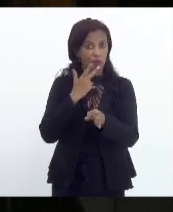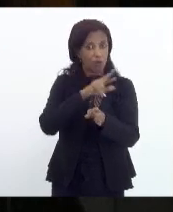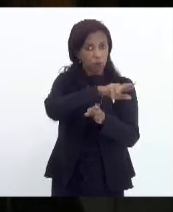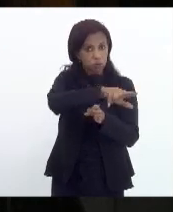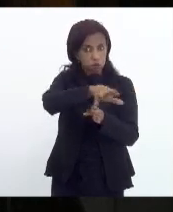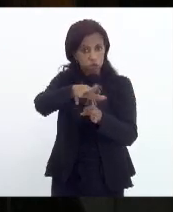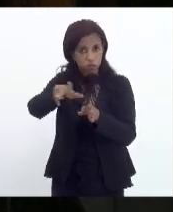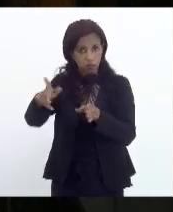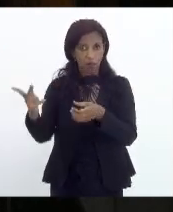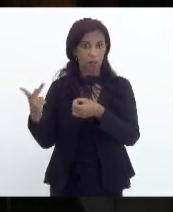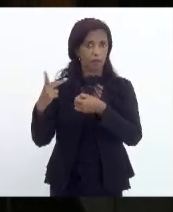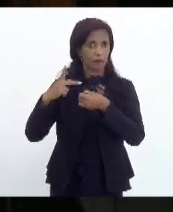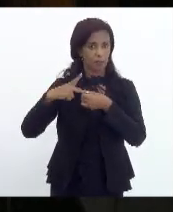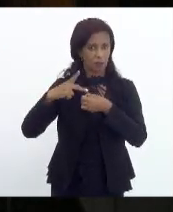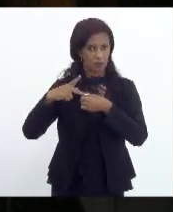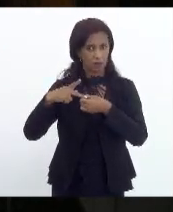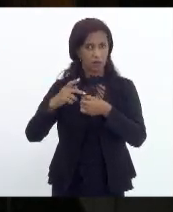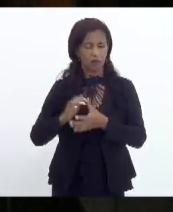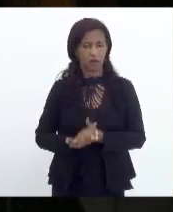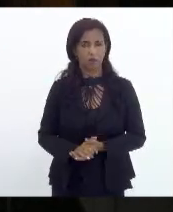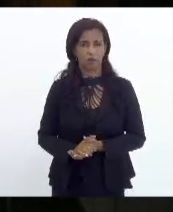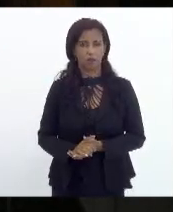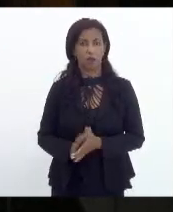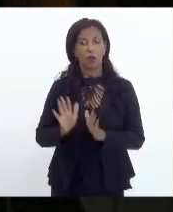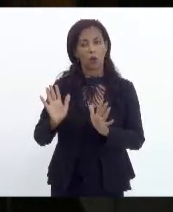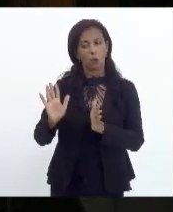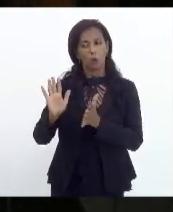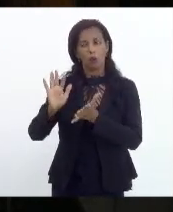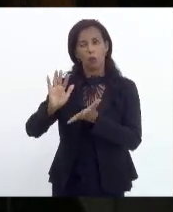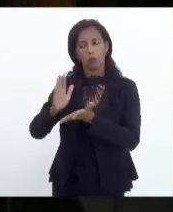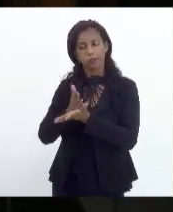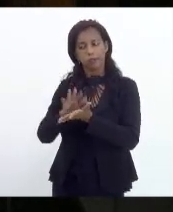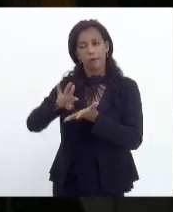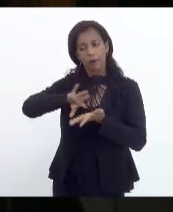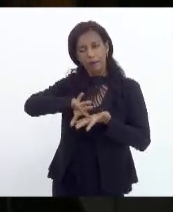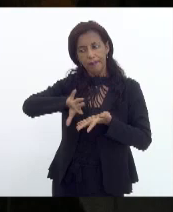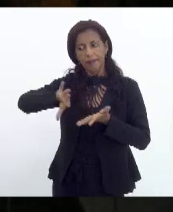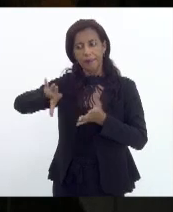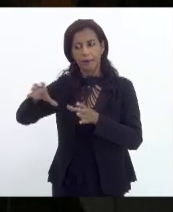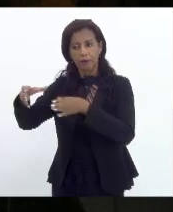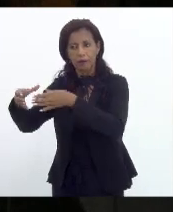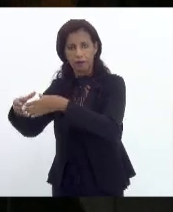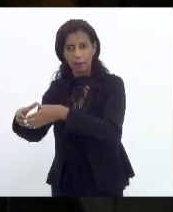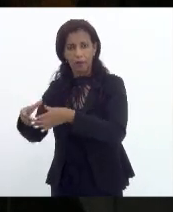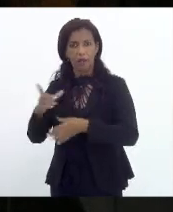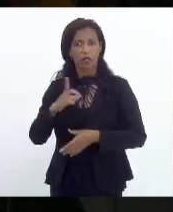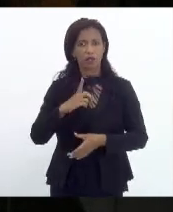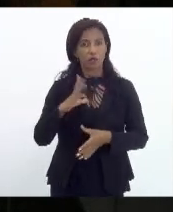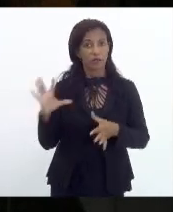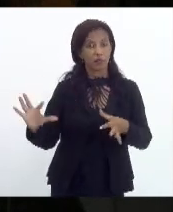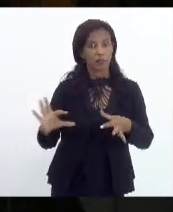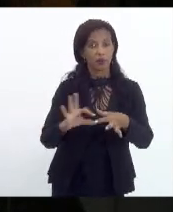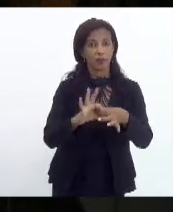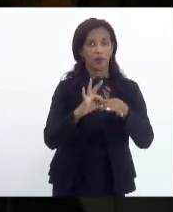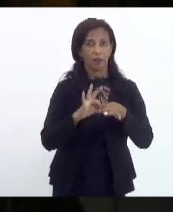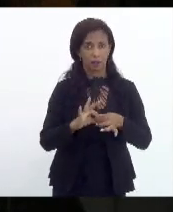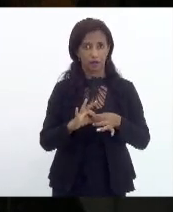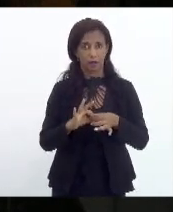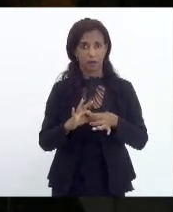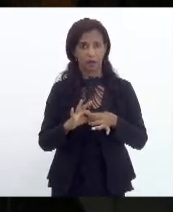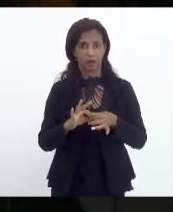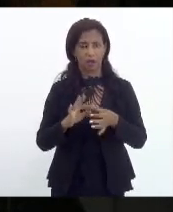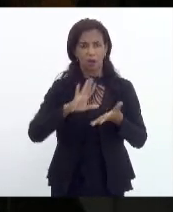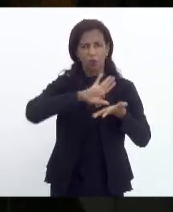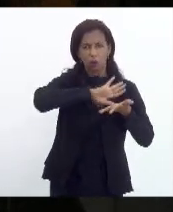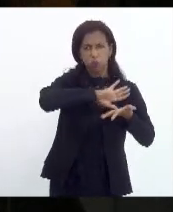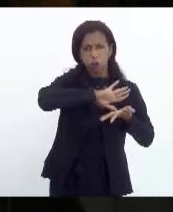da Petrobras com as exceções de praxe o estiveram ligadas a